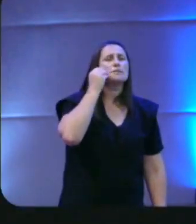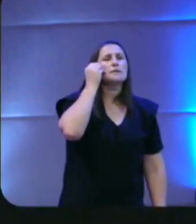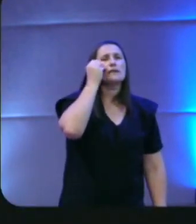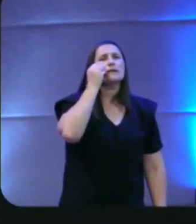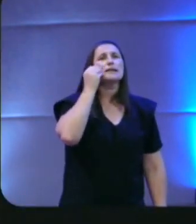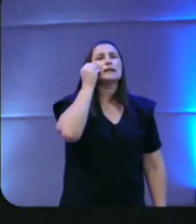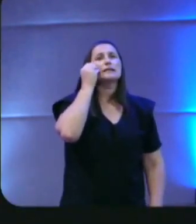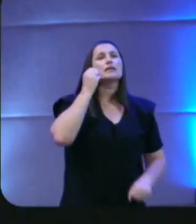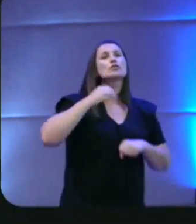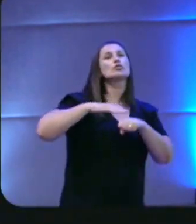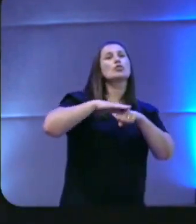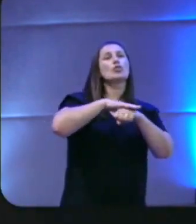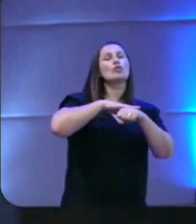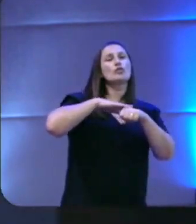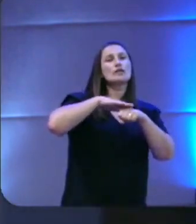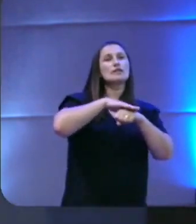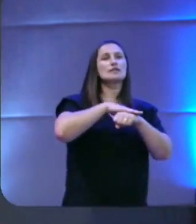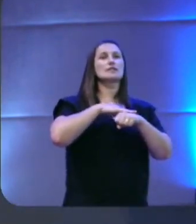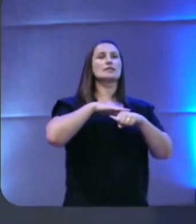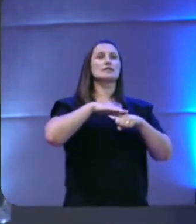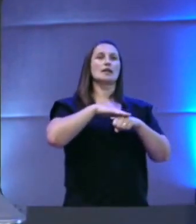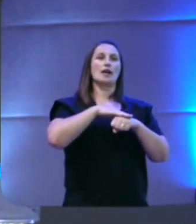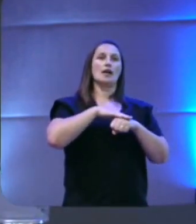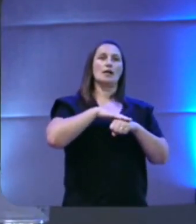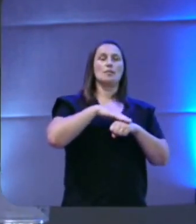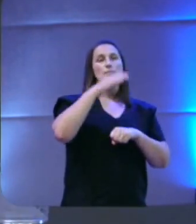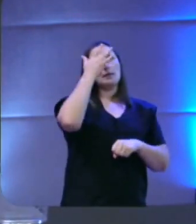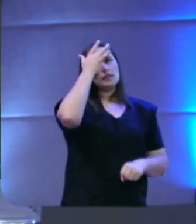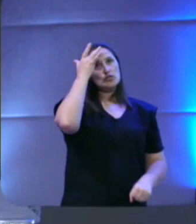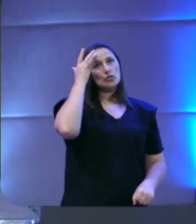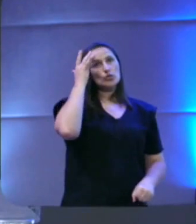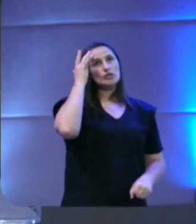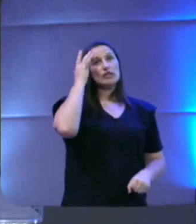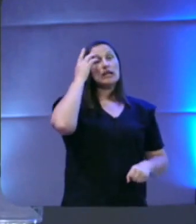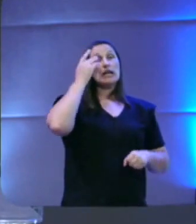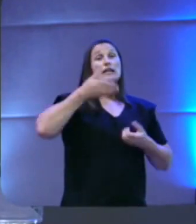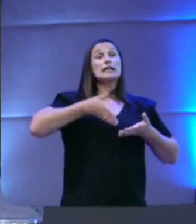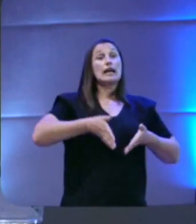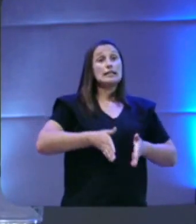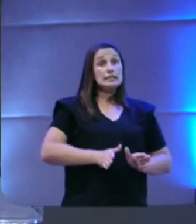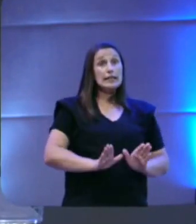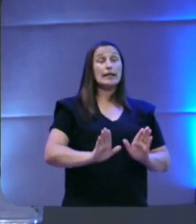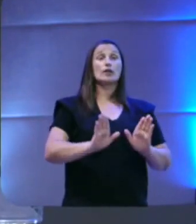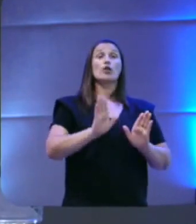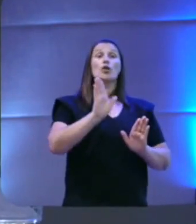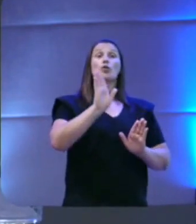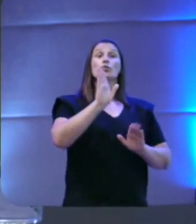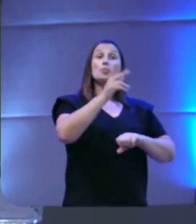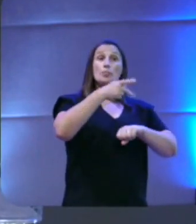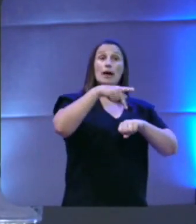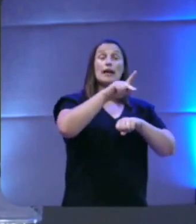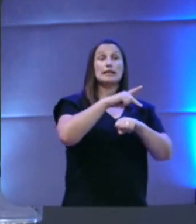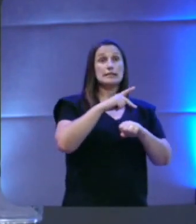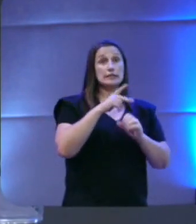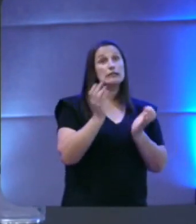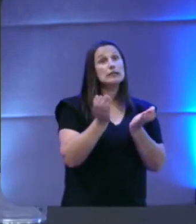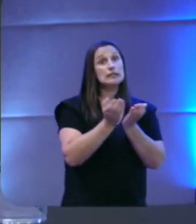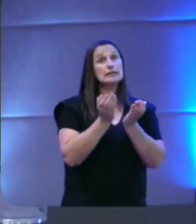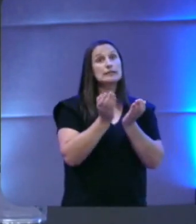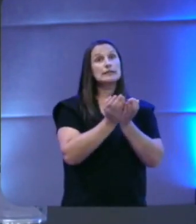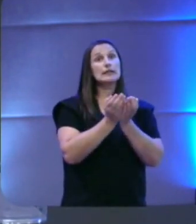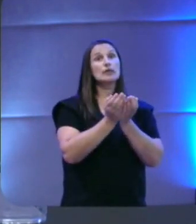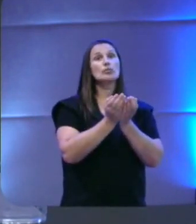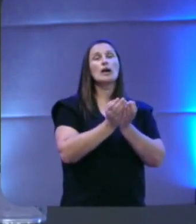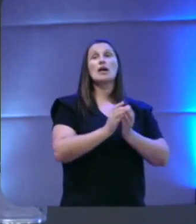com pessoas que nasceram e cresceram num país cristão, mas que nunca leram a Bíblia, assim como eu. Muitas pessoas